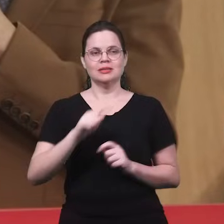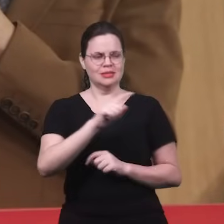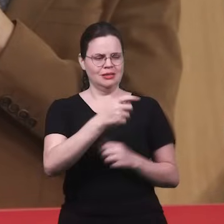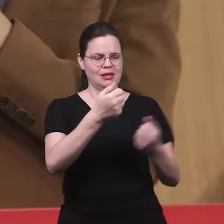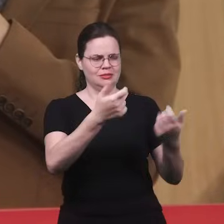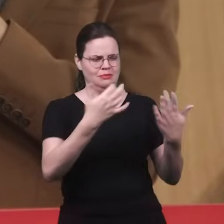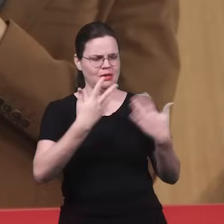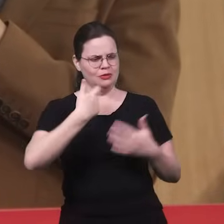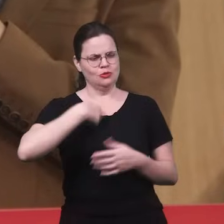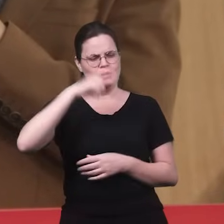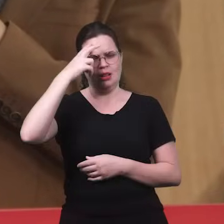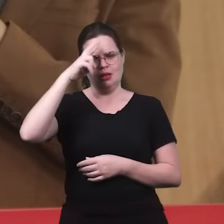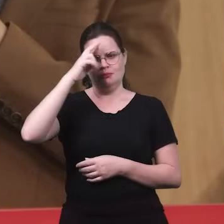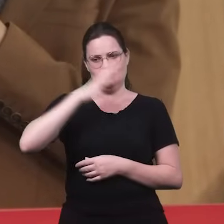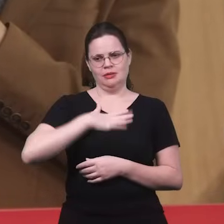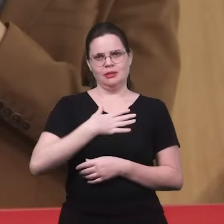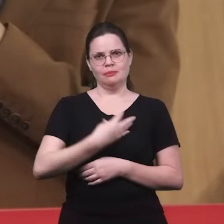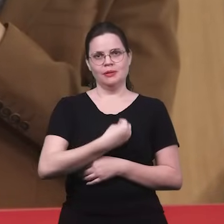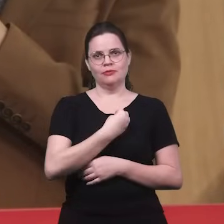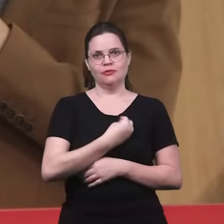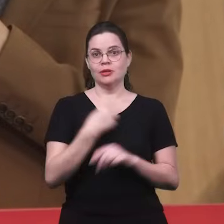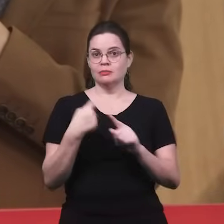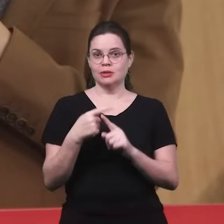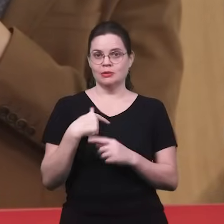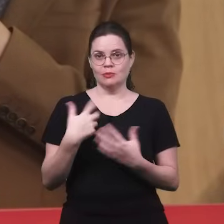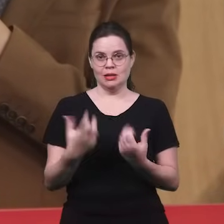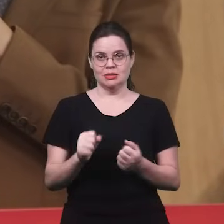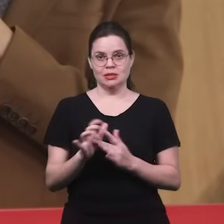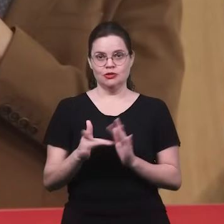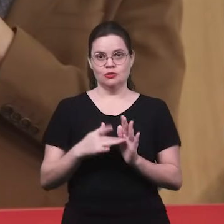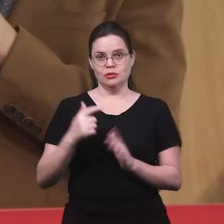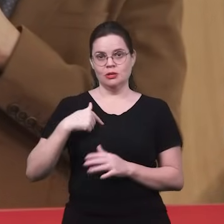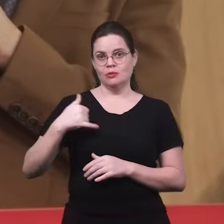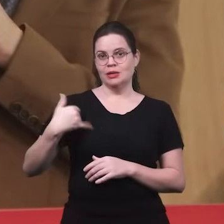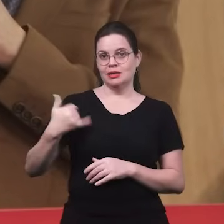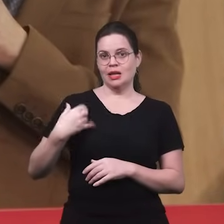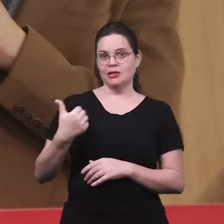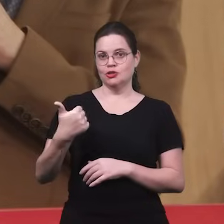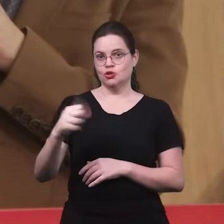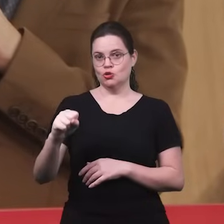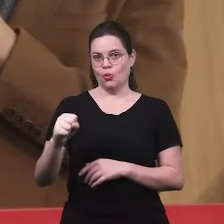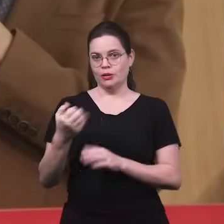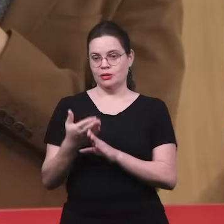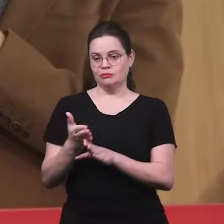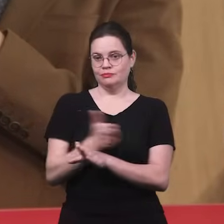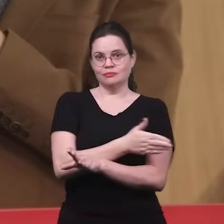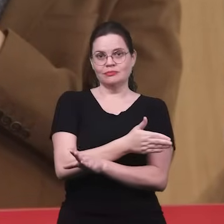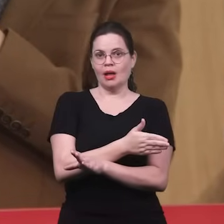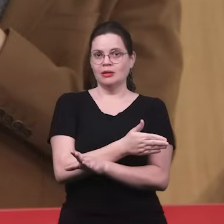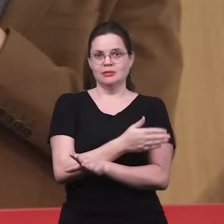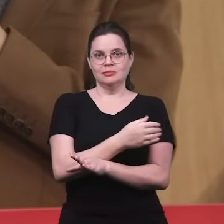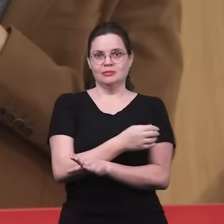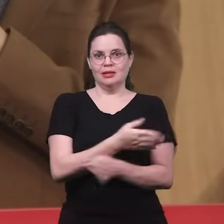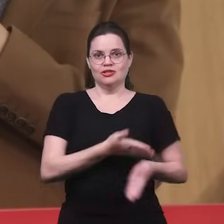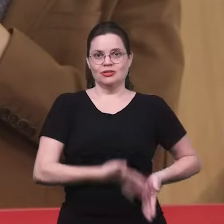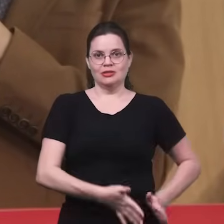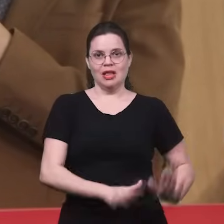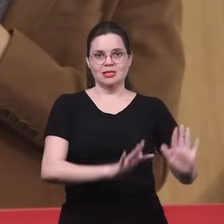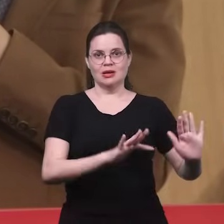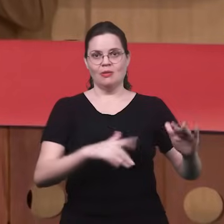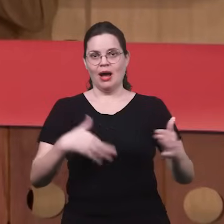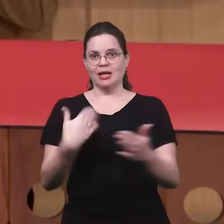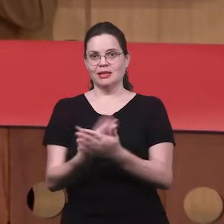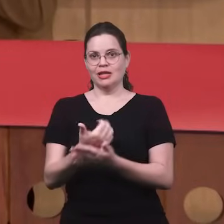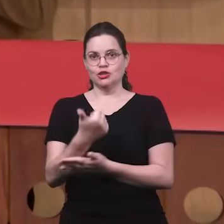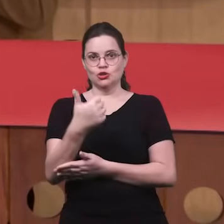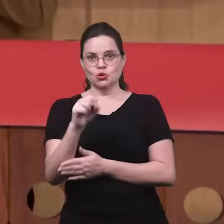porque eu vi quando eu tinha 18 anos. Então, aquilo que eu vivi para trás, o Senhor não leva em conta, não é isso? Não